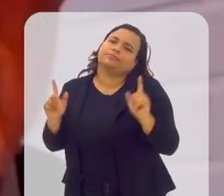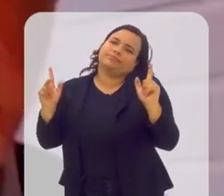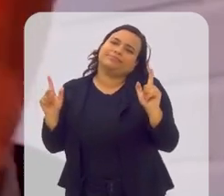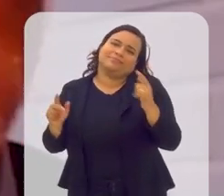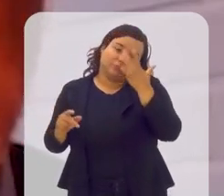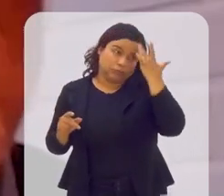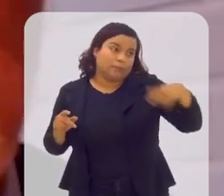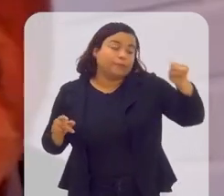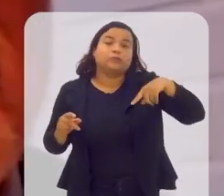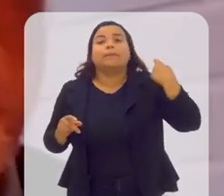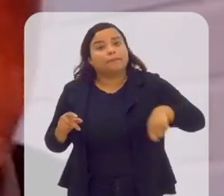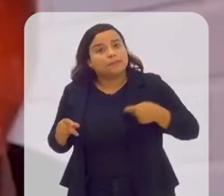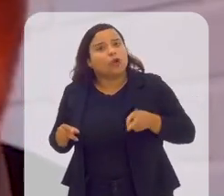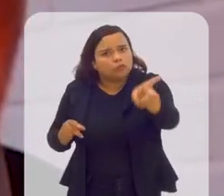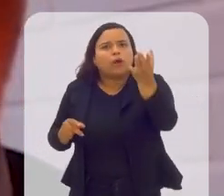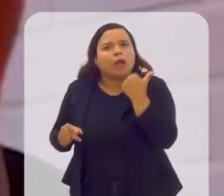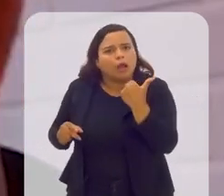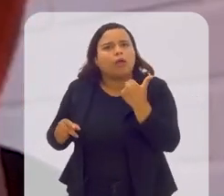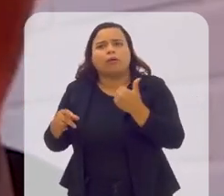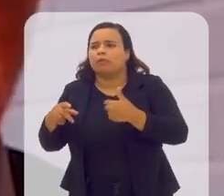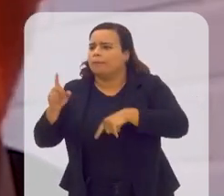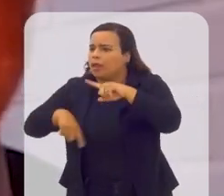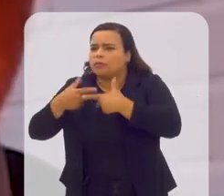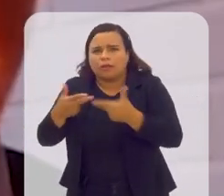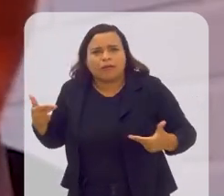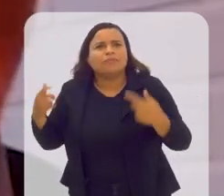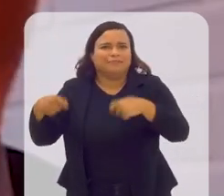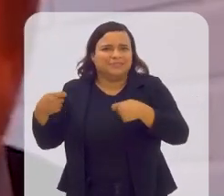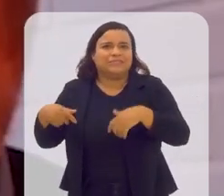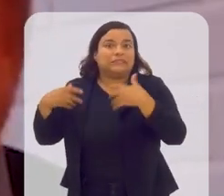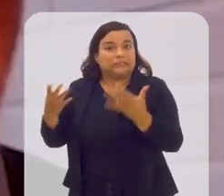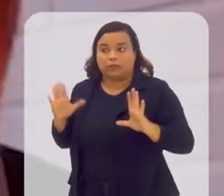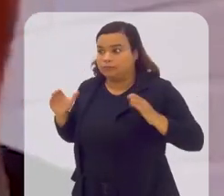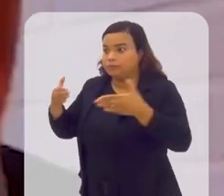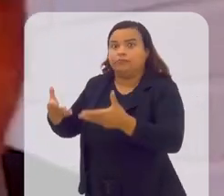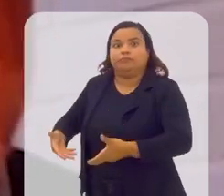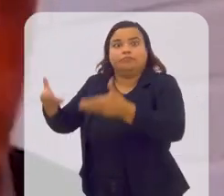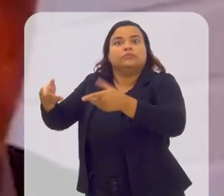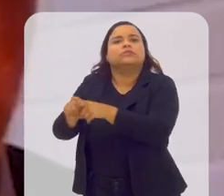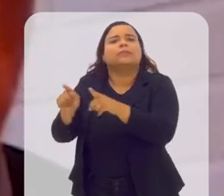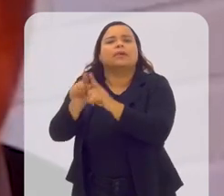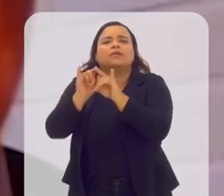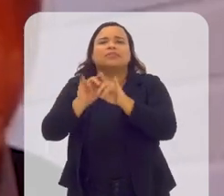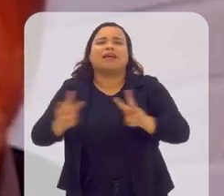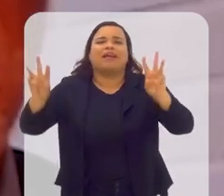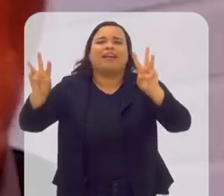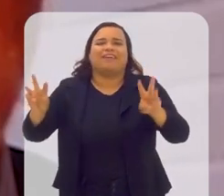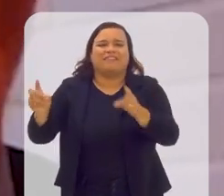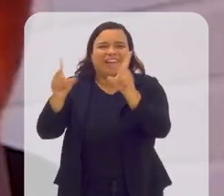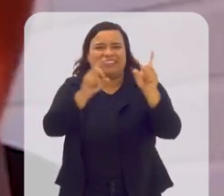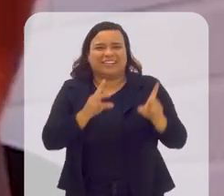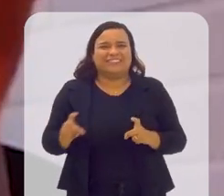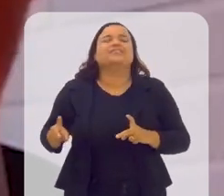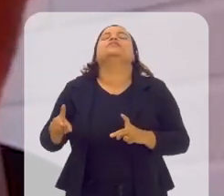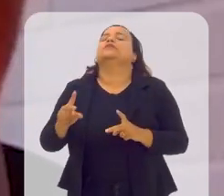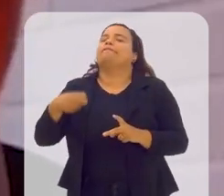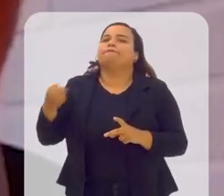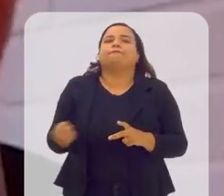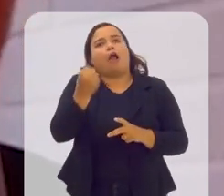e precisaram continuar sendo abastecidas. Houve um fortalecimento muito grande do e-commerce, né? Então, em